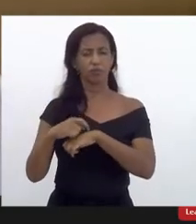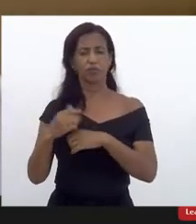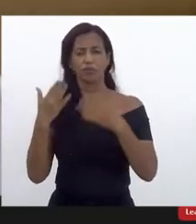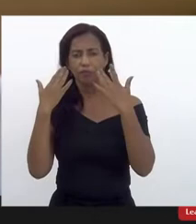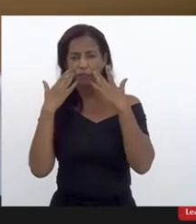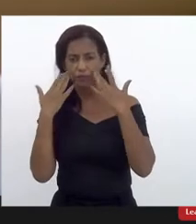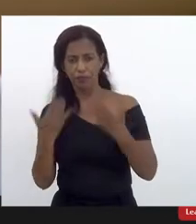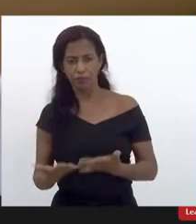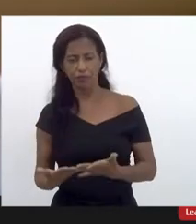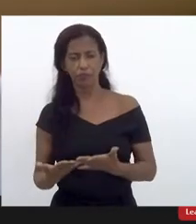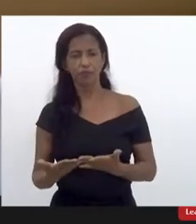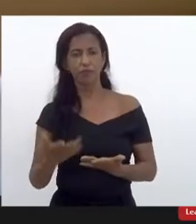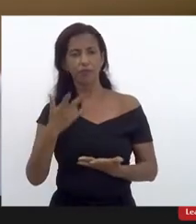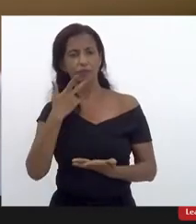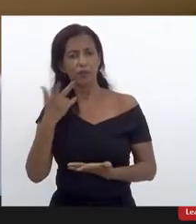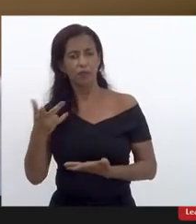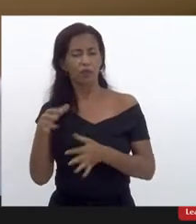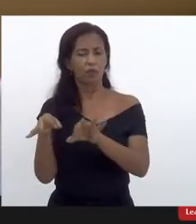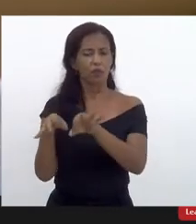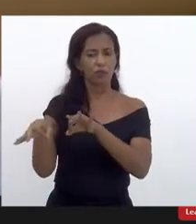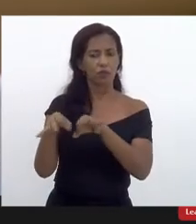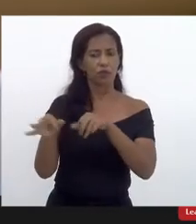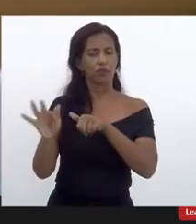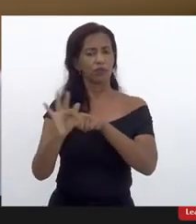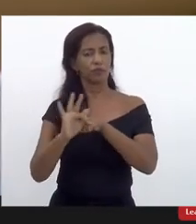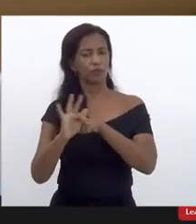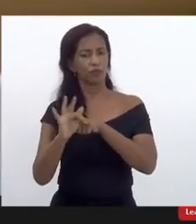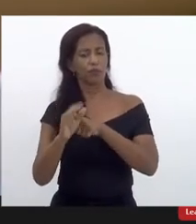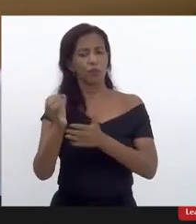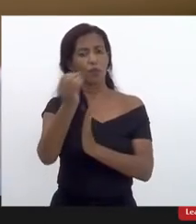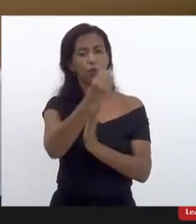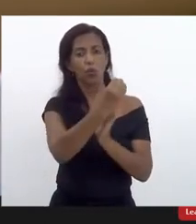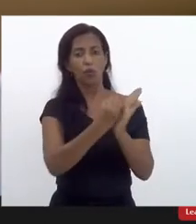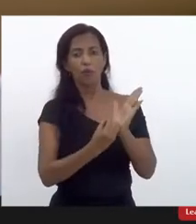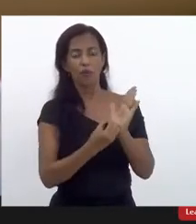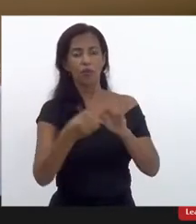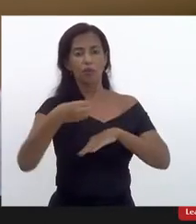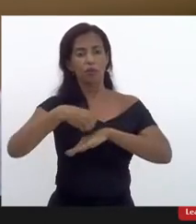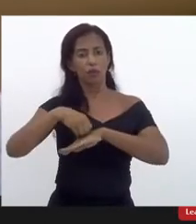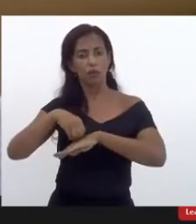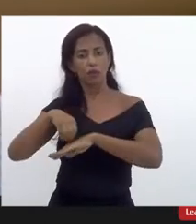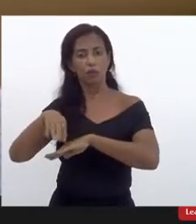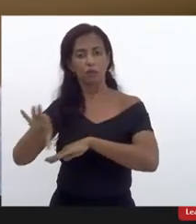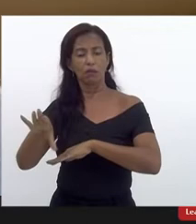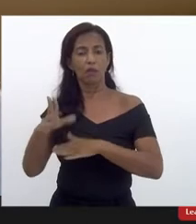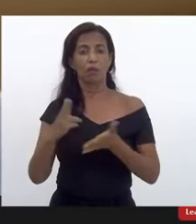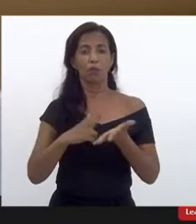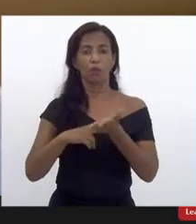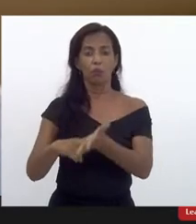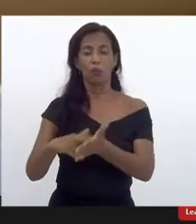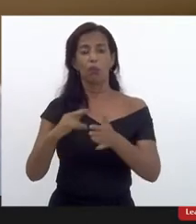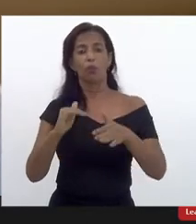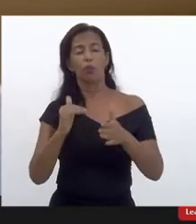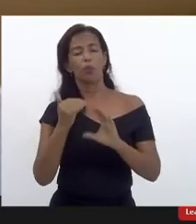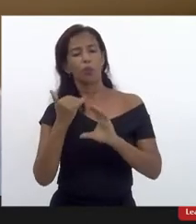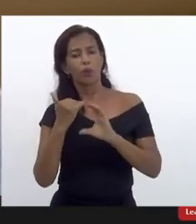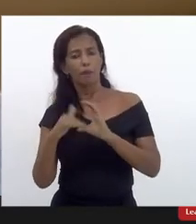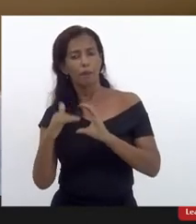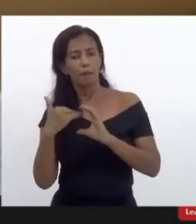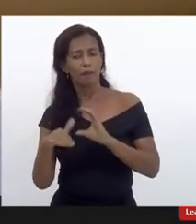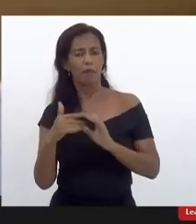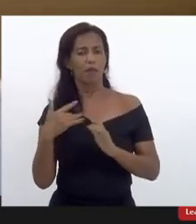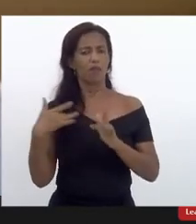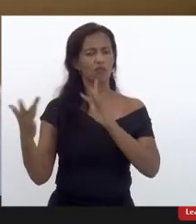informações e recomendamos medidas à FATEC por ofício, encaminhado por correio, por e-mail.